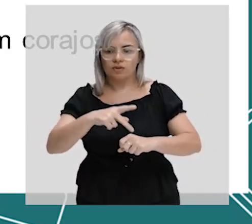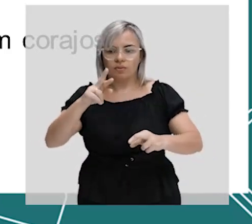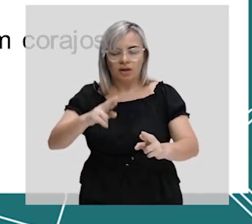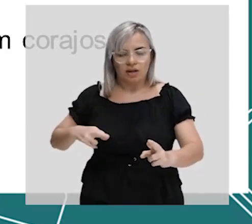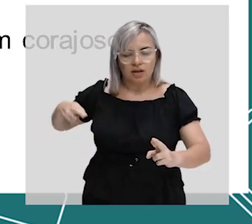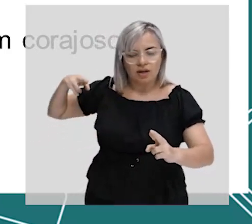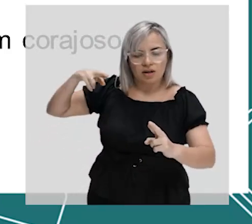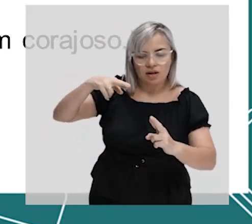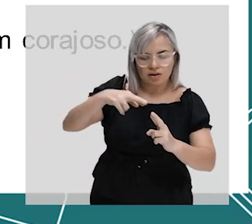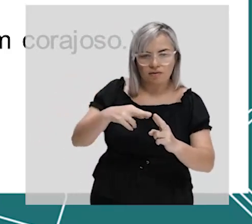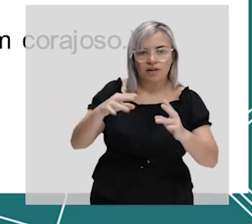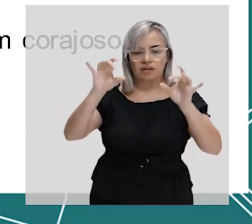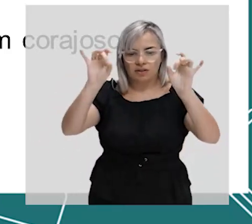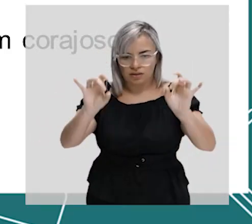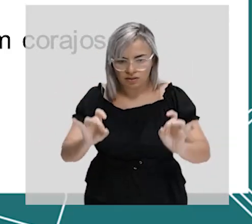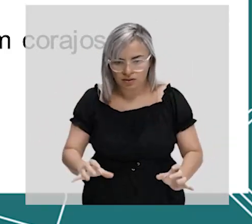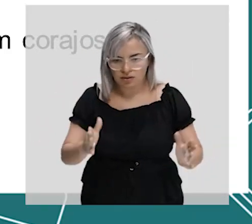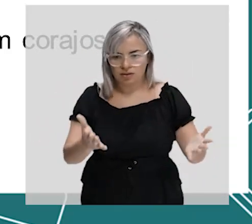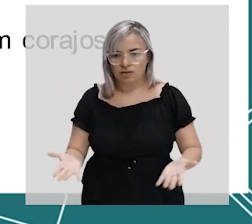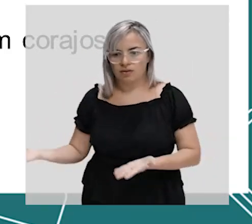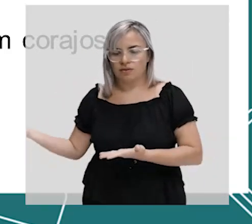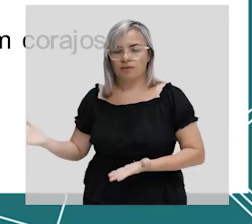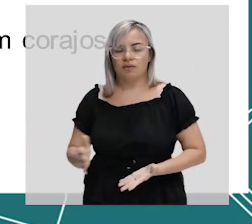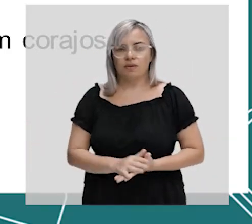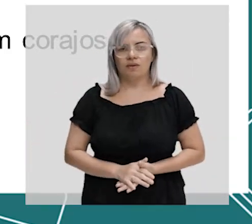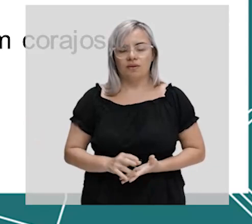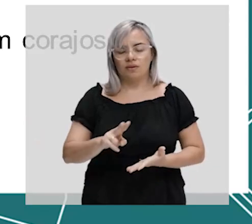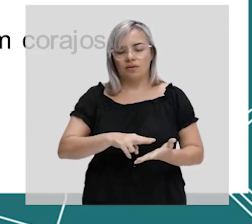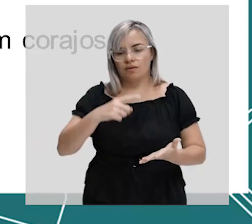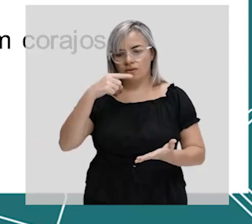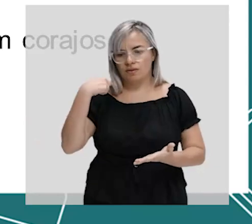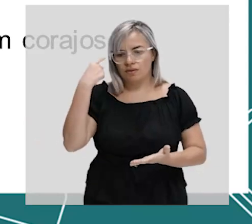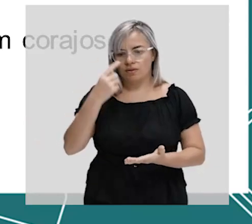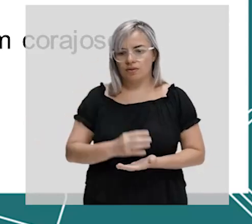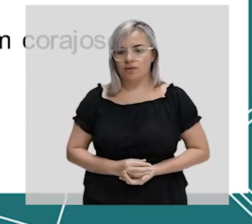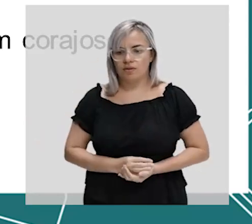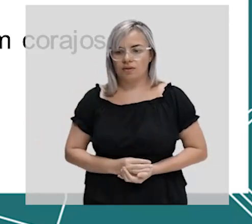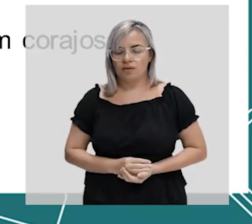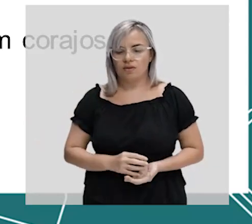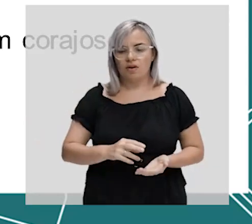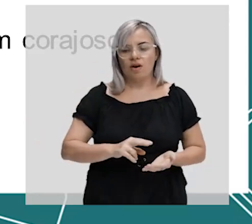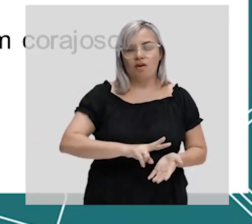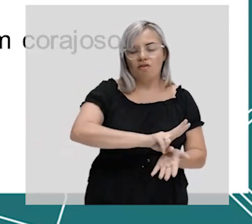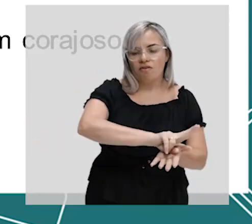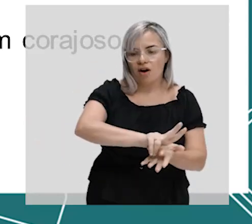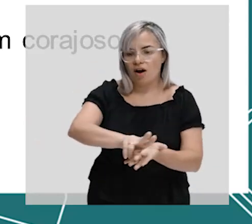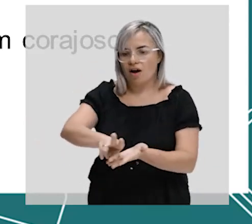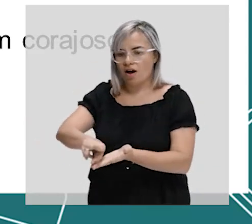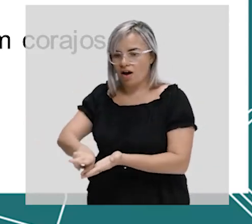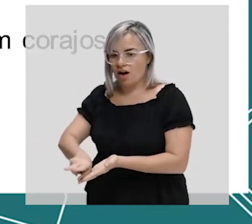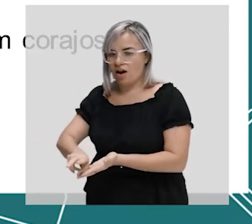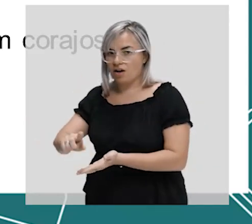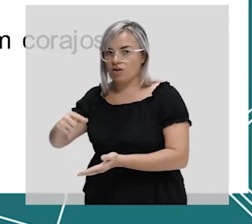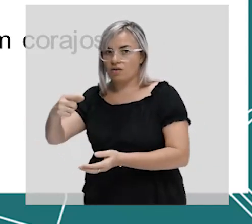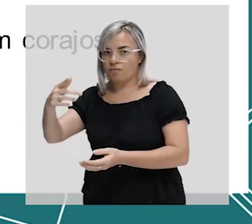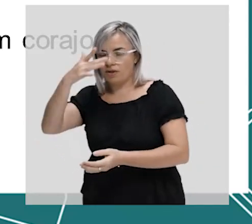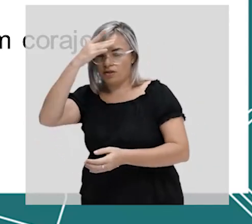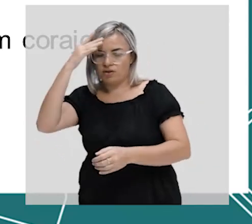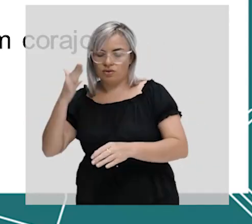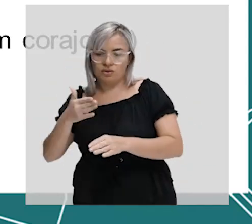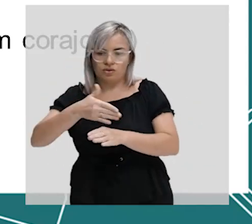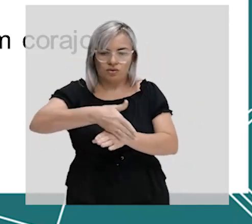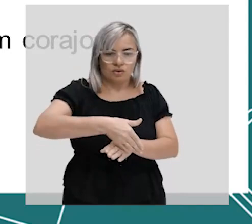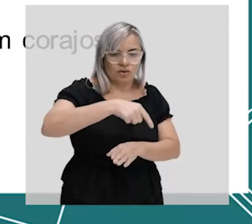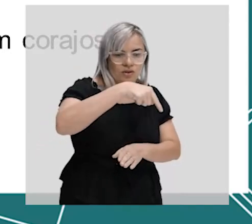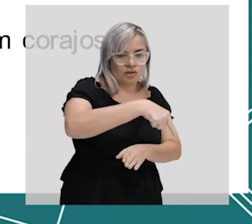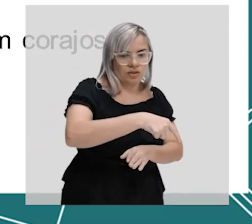extranjeros visitam a Itália del Norte, né? Muitos extranjeros visitam a Itália del Norte.